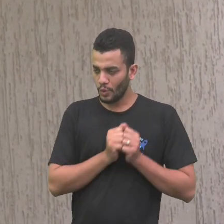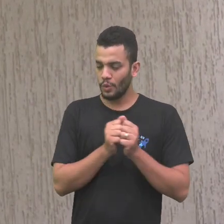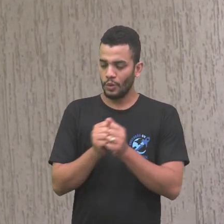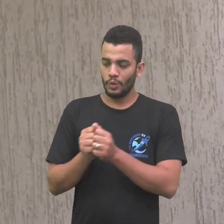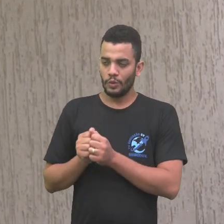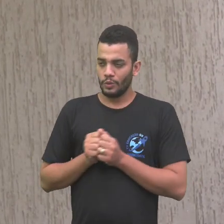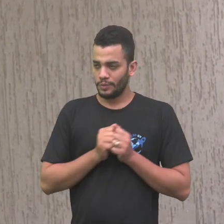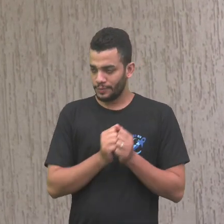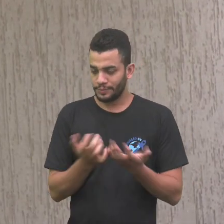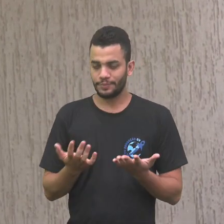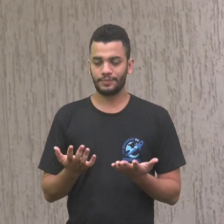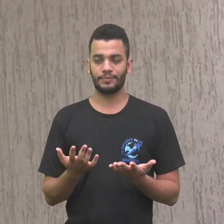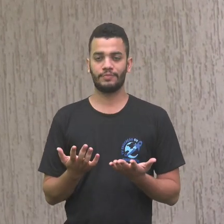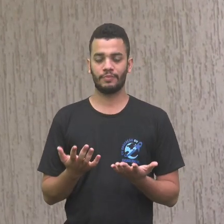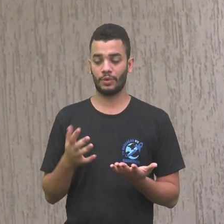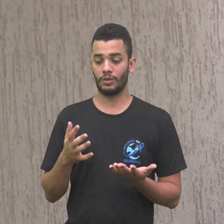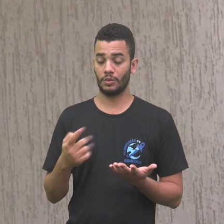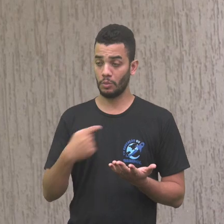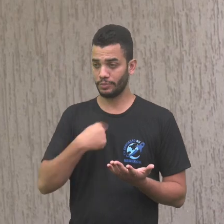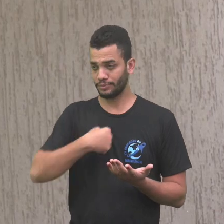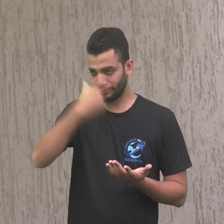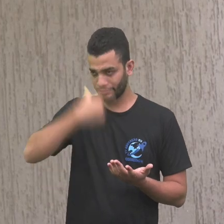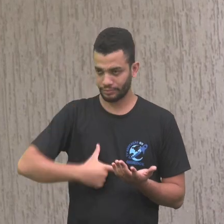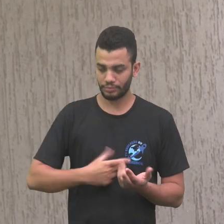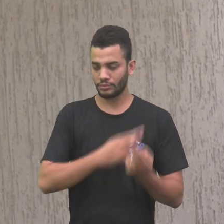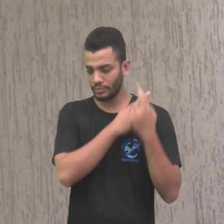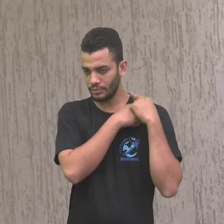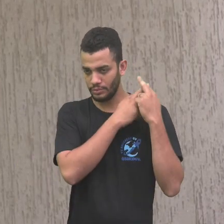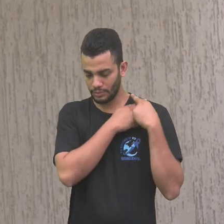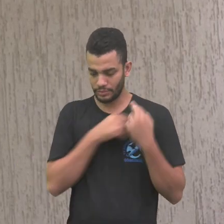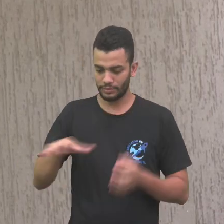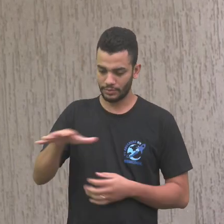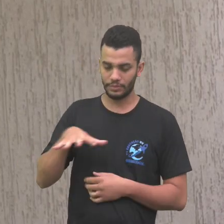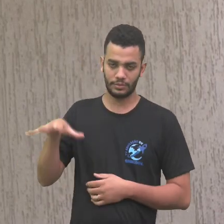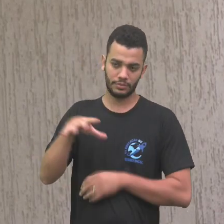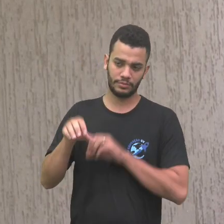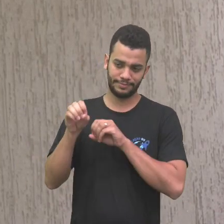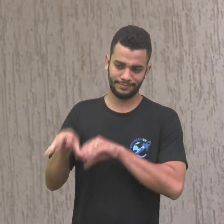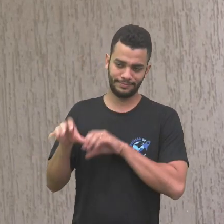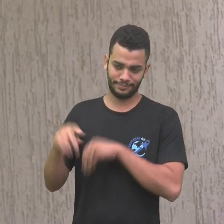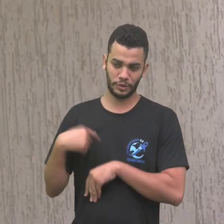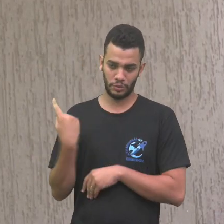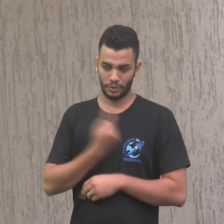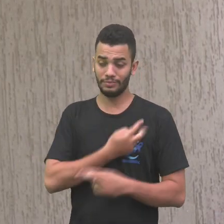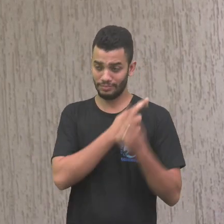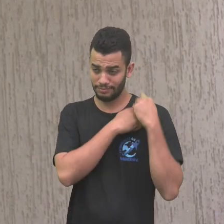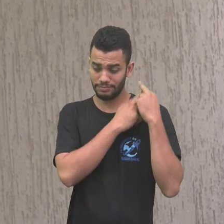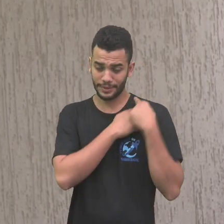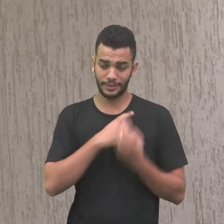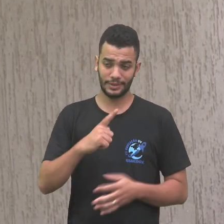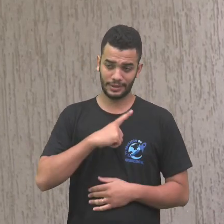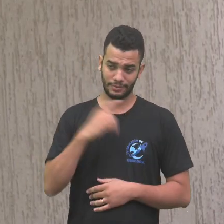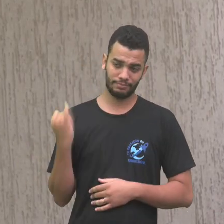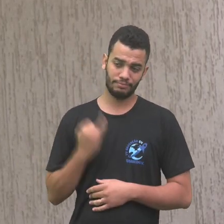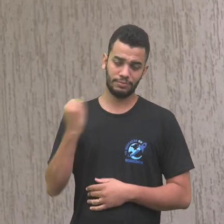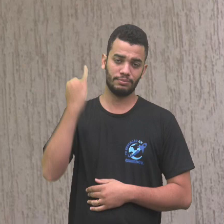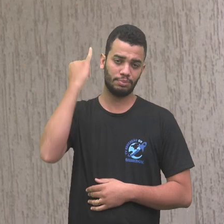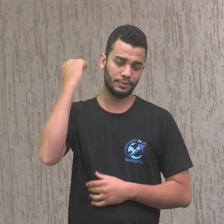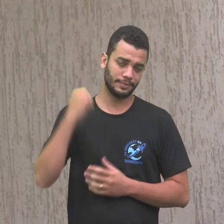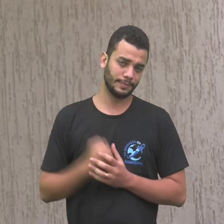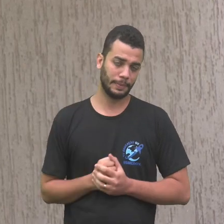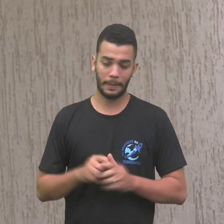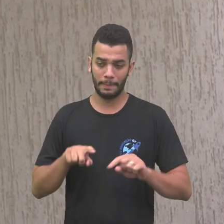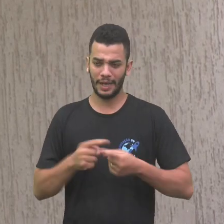Departamento de Ensino, porque nós temos uma responsabilidade. E a nossa responsabilidade não se restringe